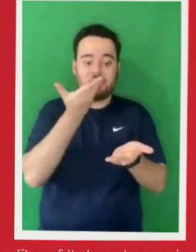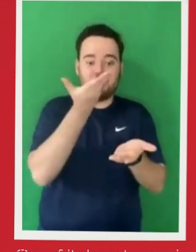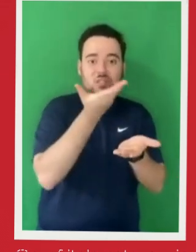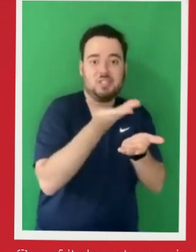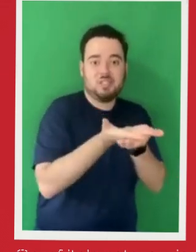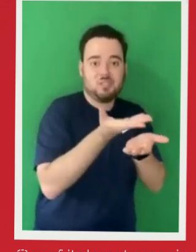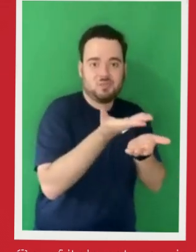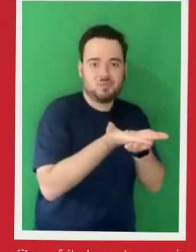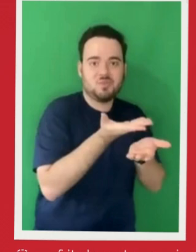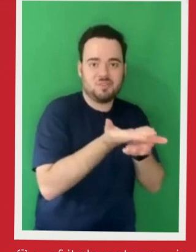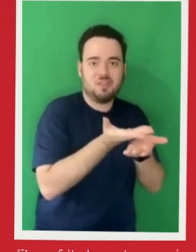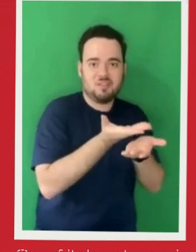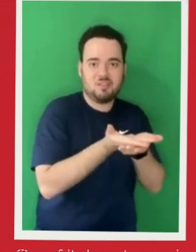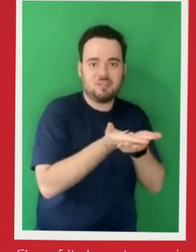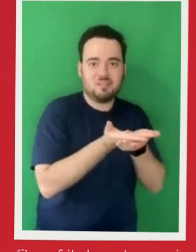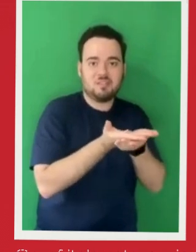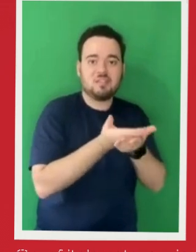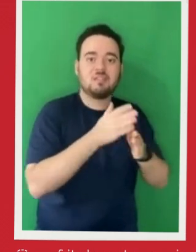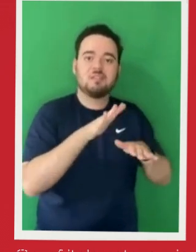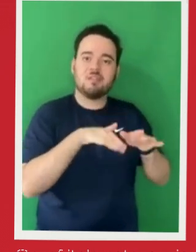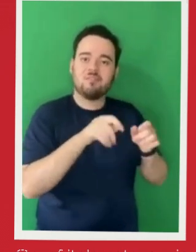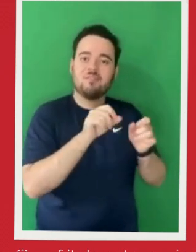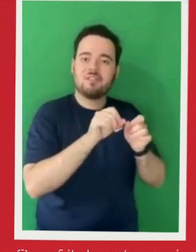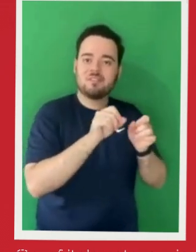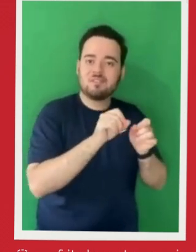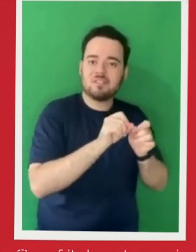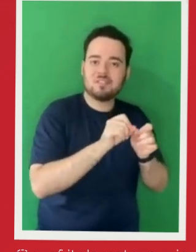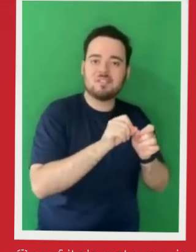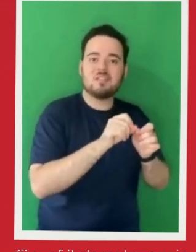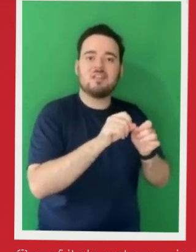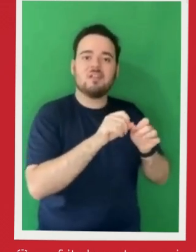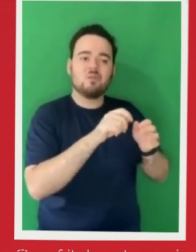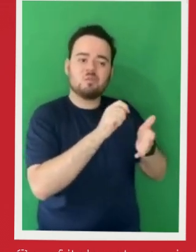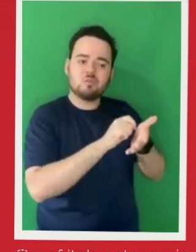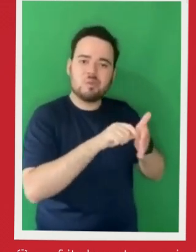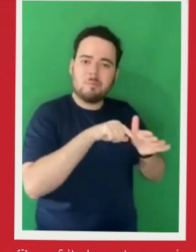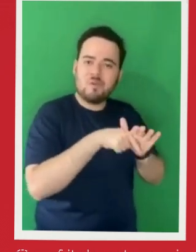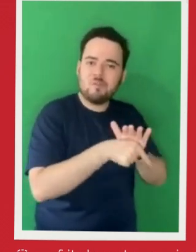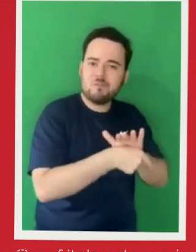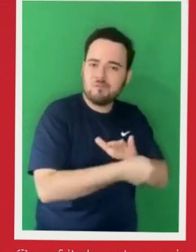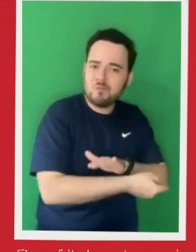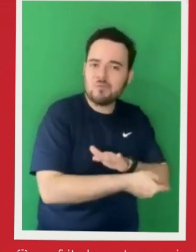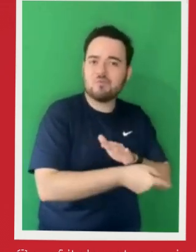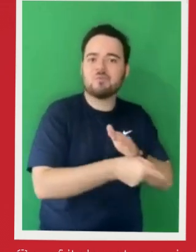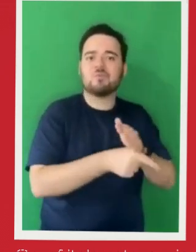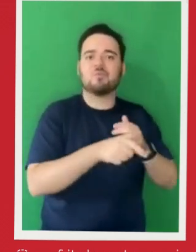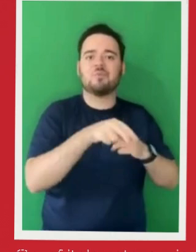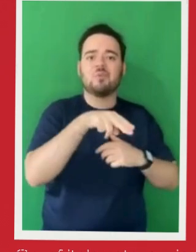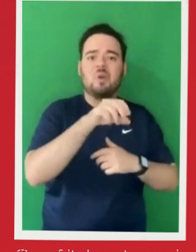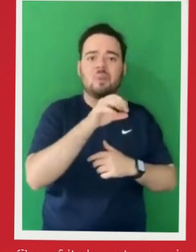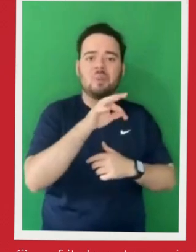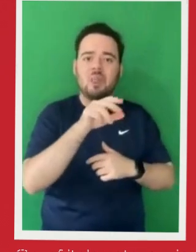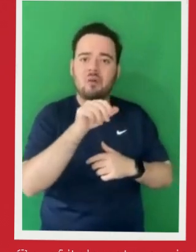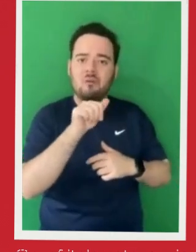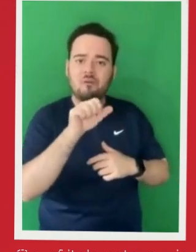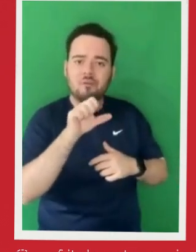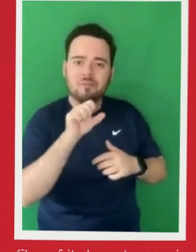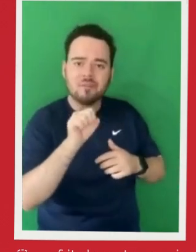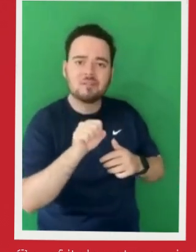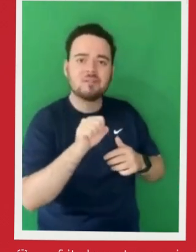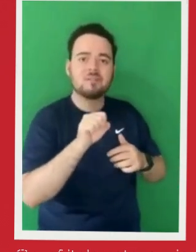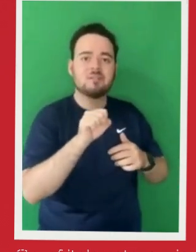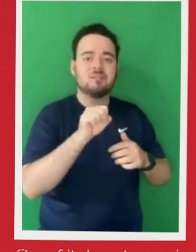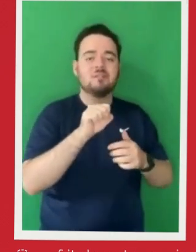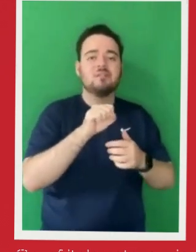que eu preciso estudar, é onde você vai talvez venha fazer um fichamento, é onde você talvez venha fazer